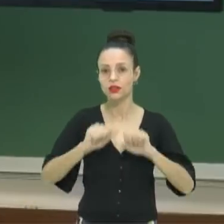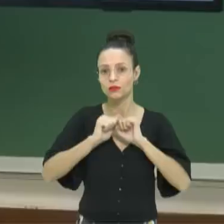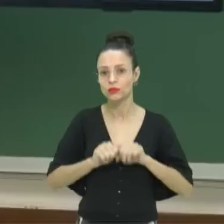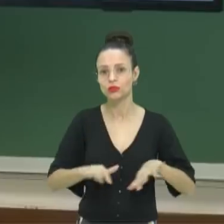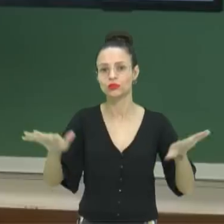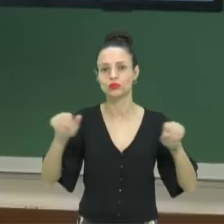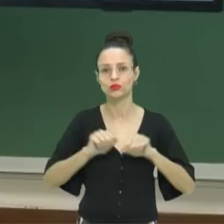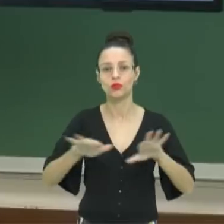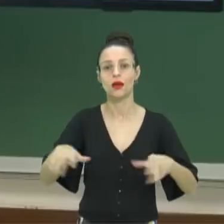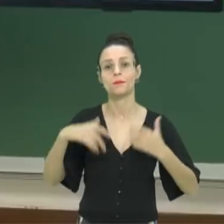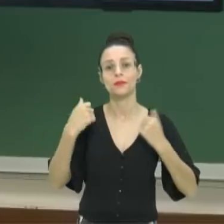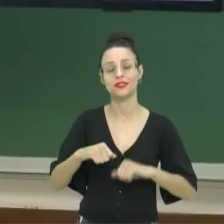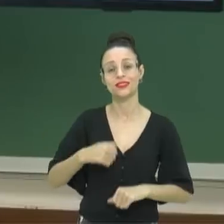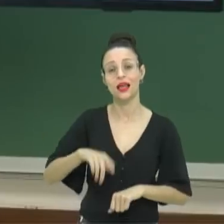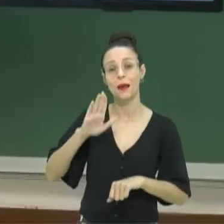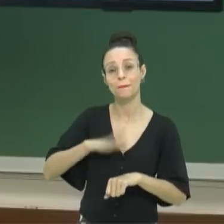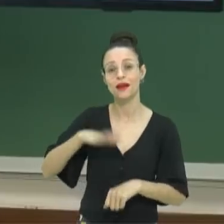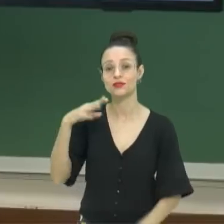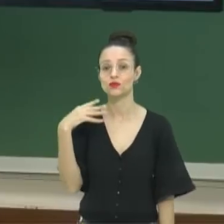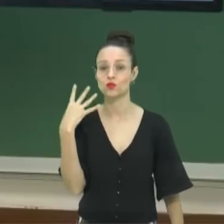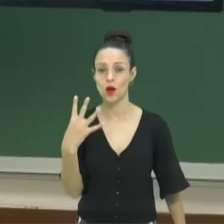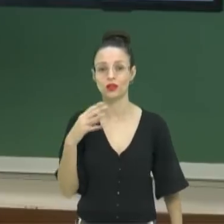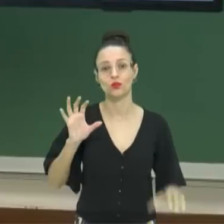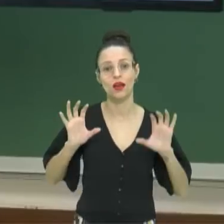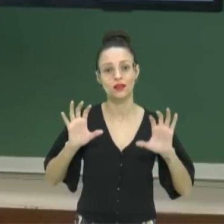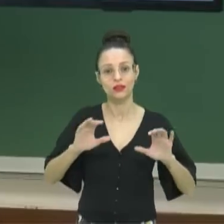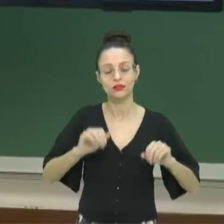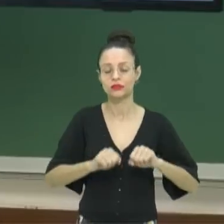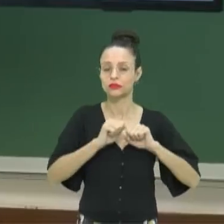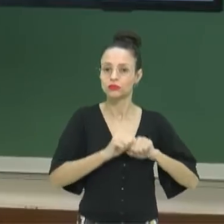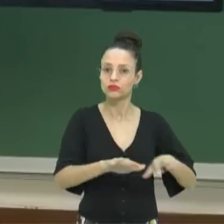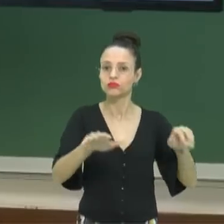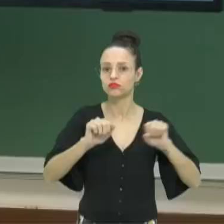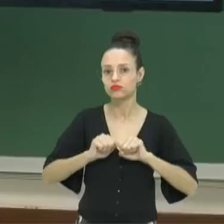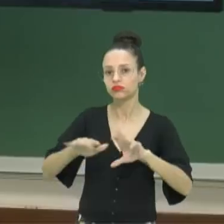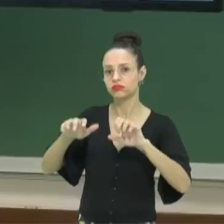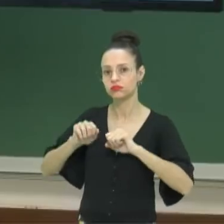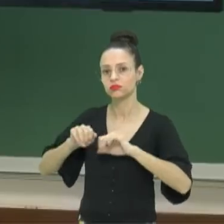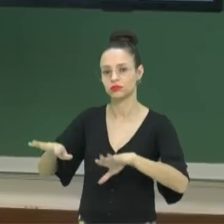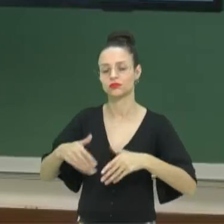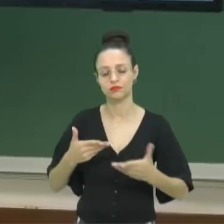nós precisamos de mais quatro